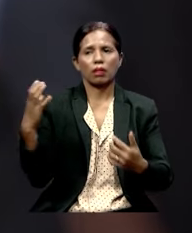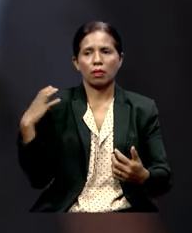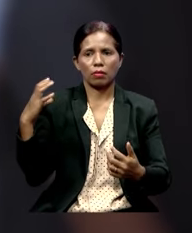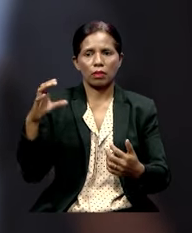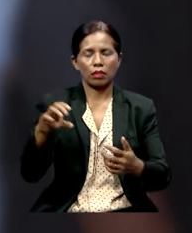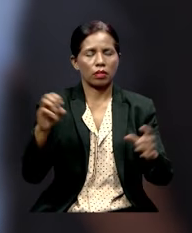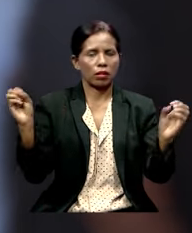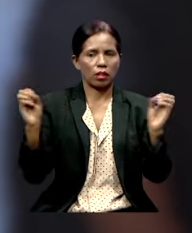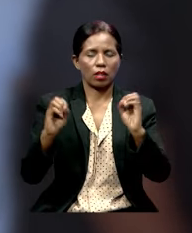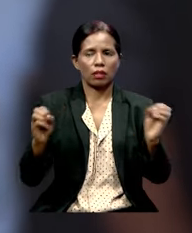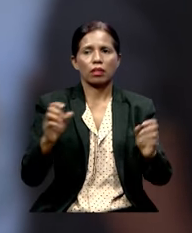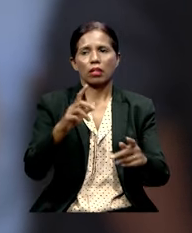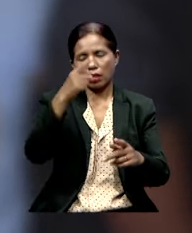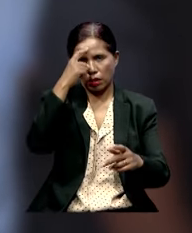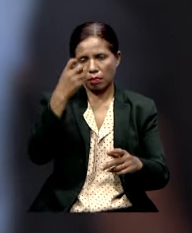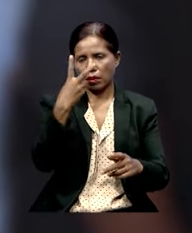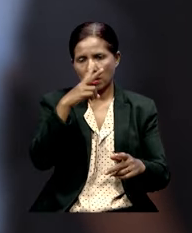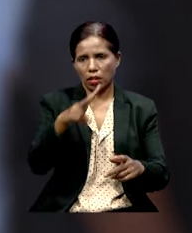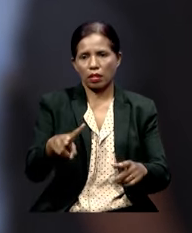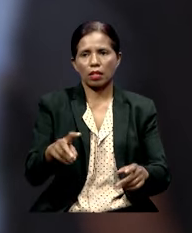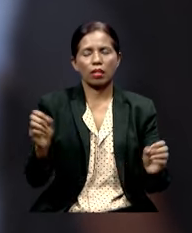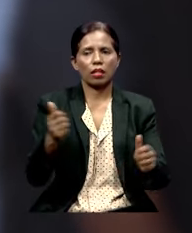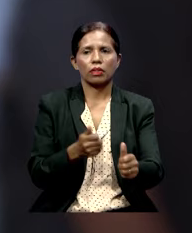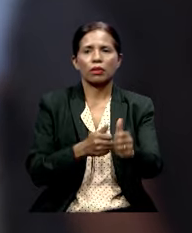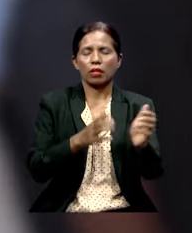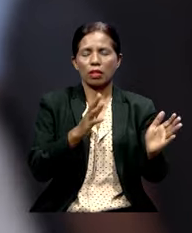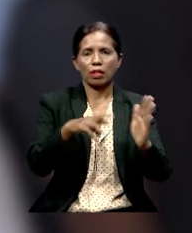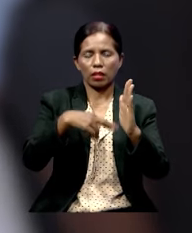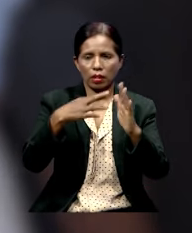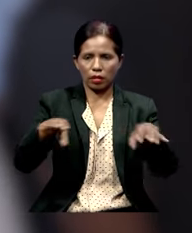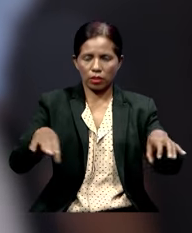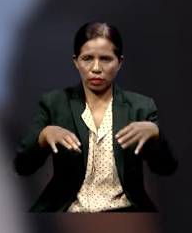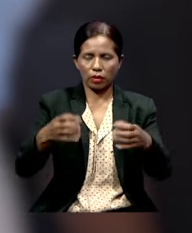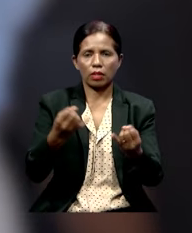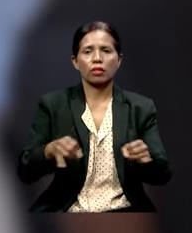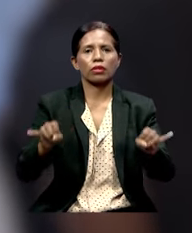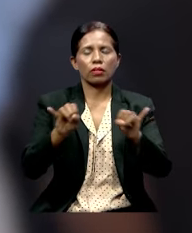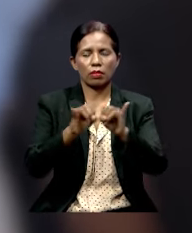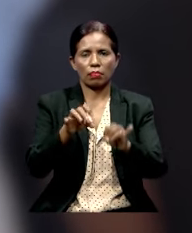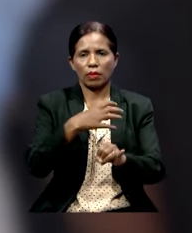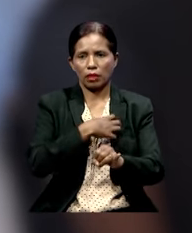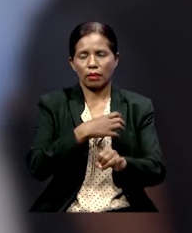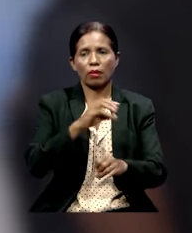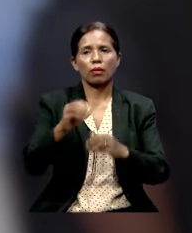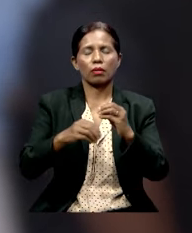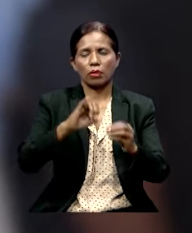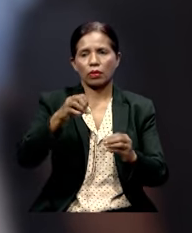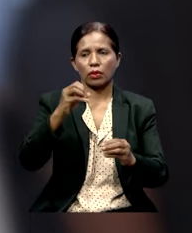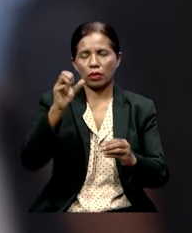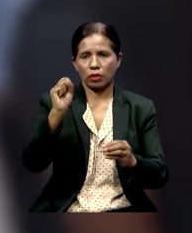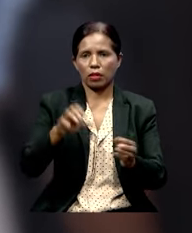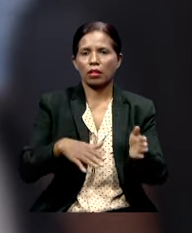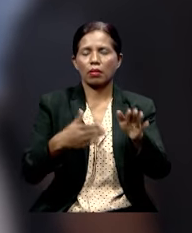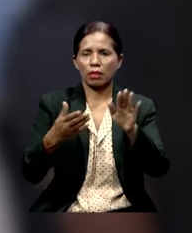laos arguido nyang tamani hanesa ngazente lautuir procedur serviço instituição nyang. Ne konaba José Bernardo ne mate